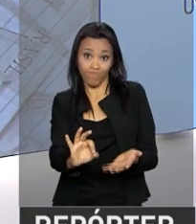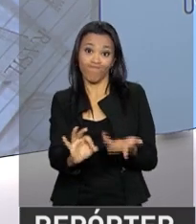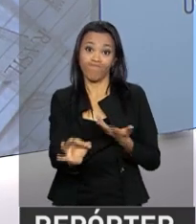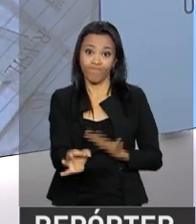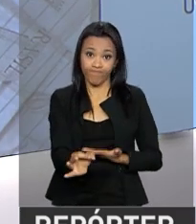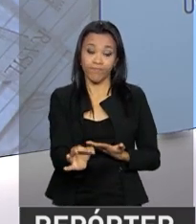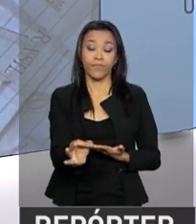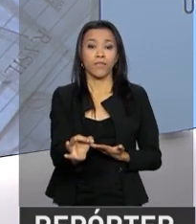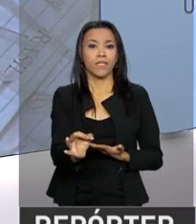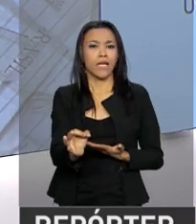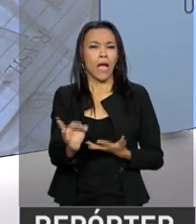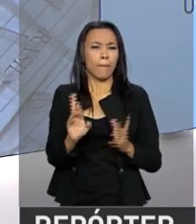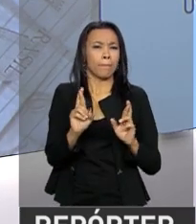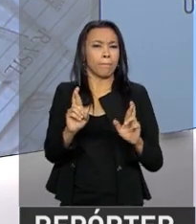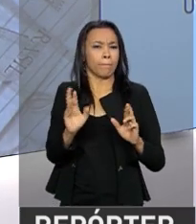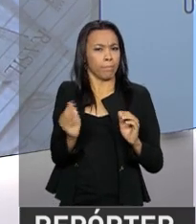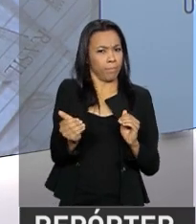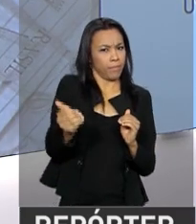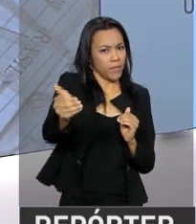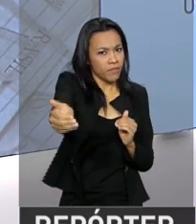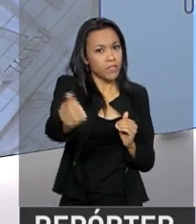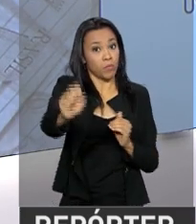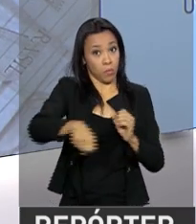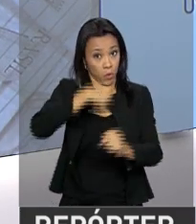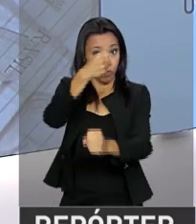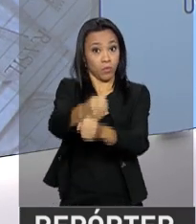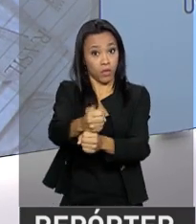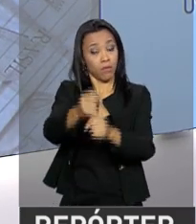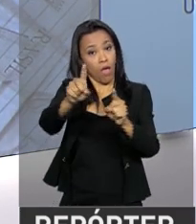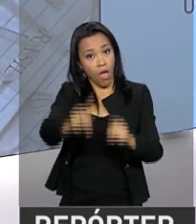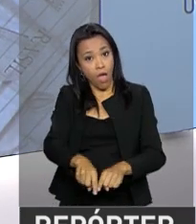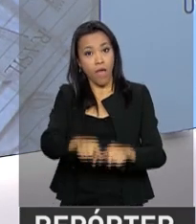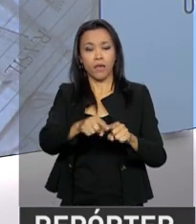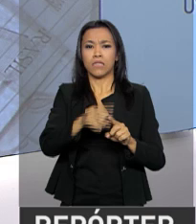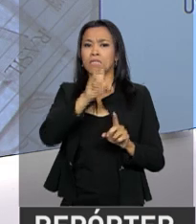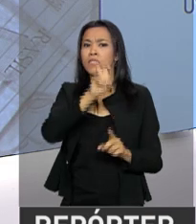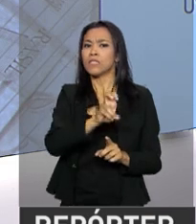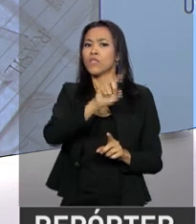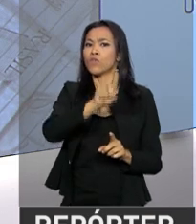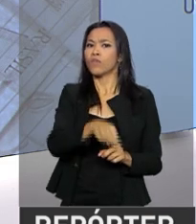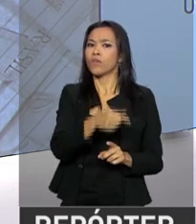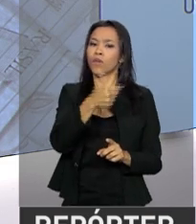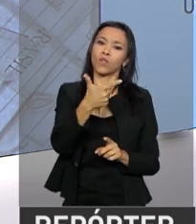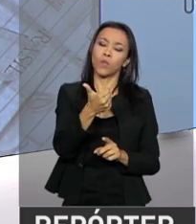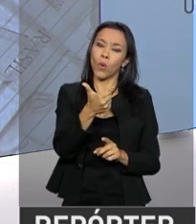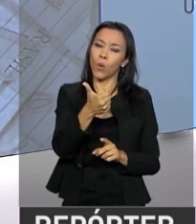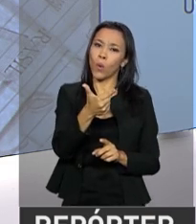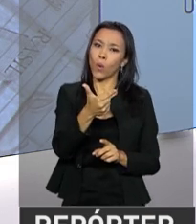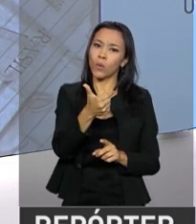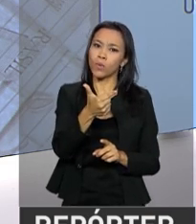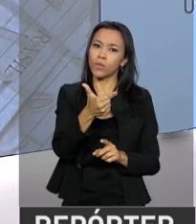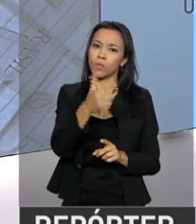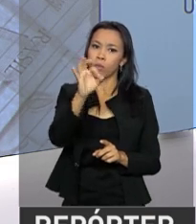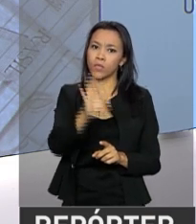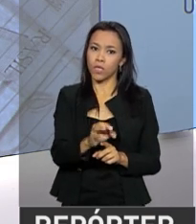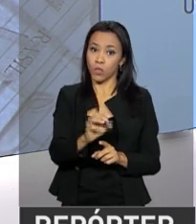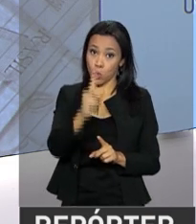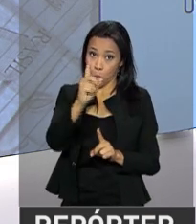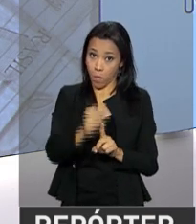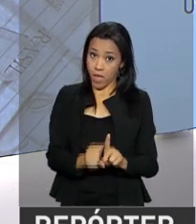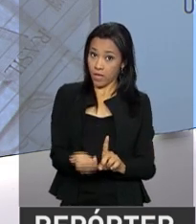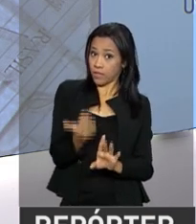7,04%. A previsão para o ano que vem é a seguinte, olha, era de 5,12% há um mês